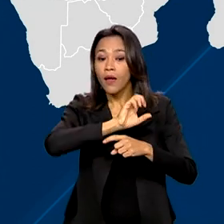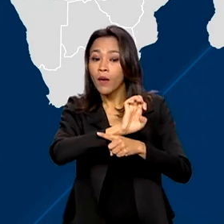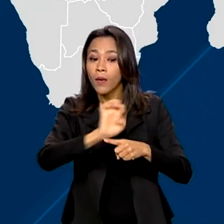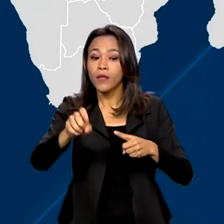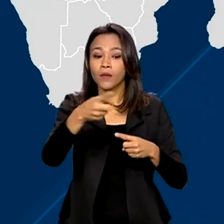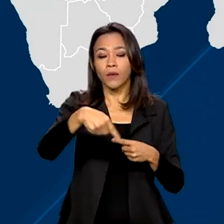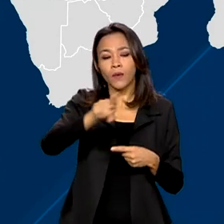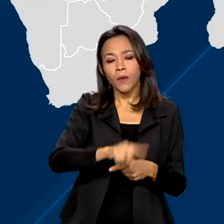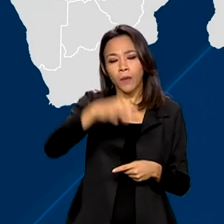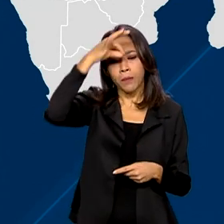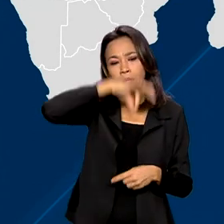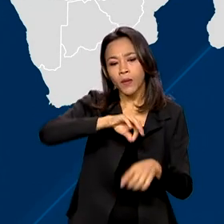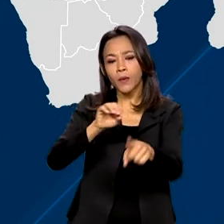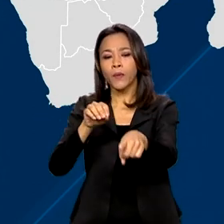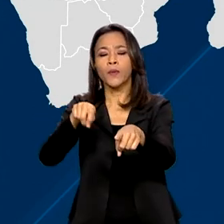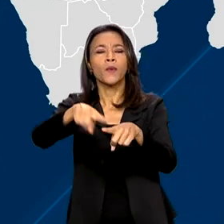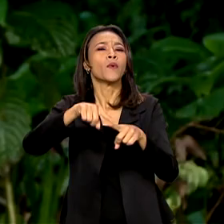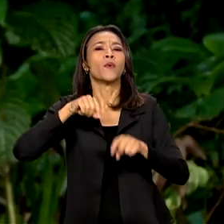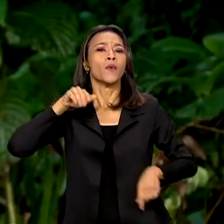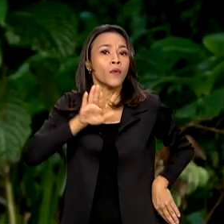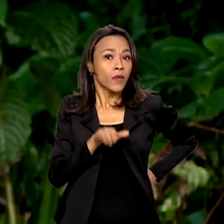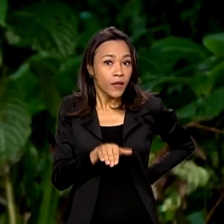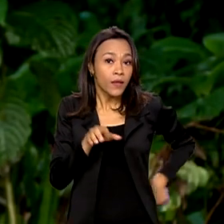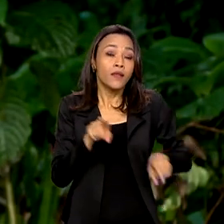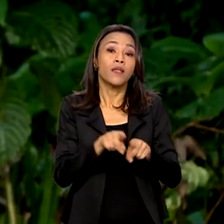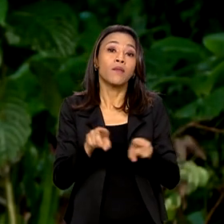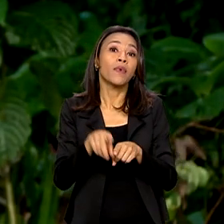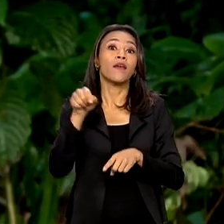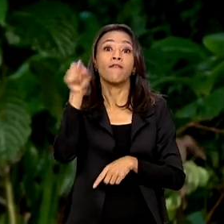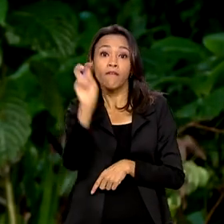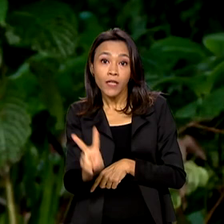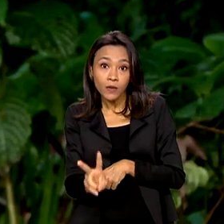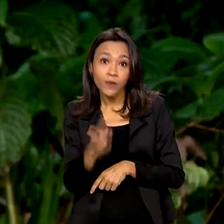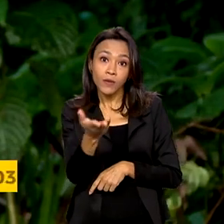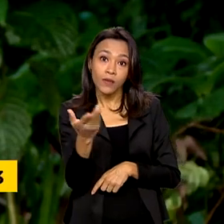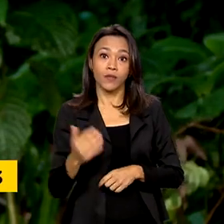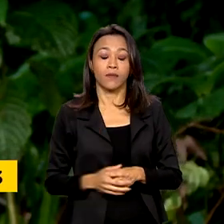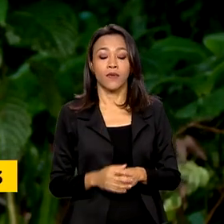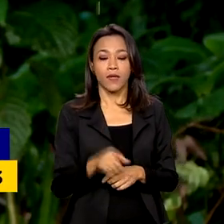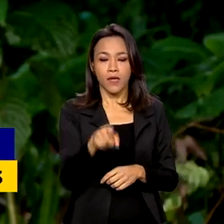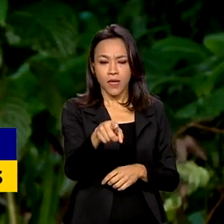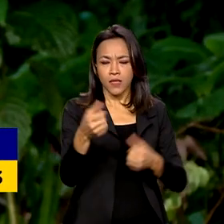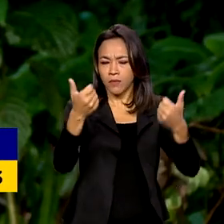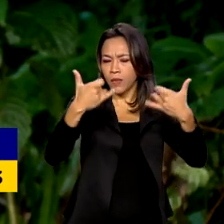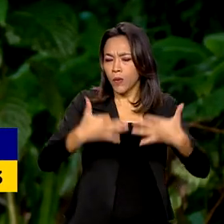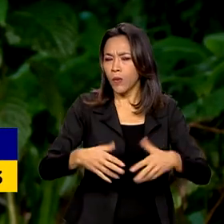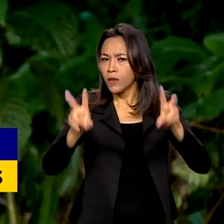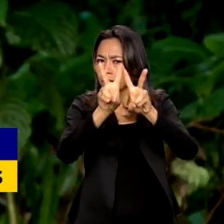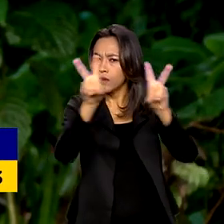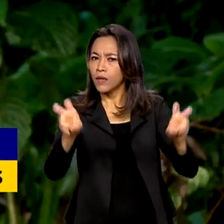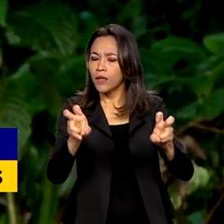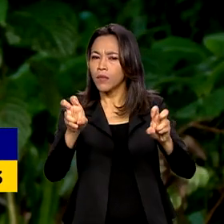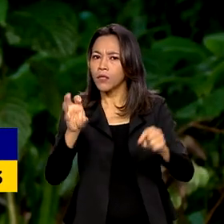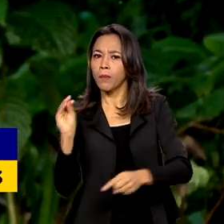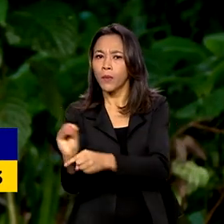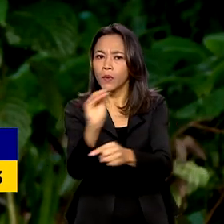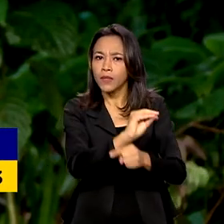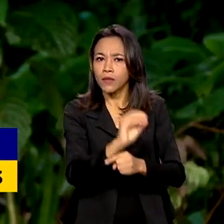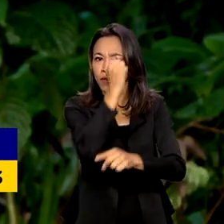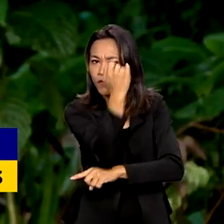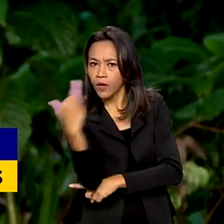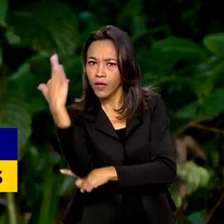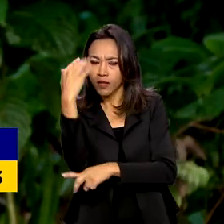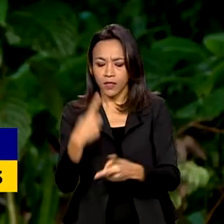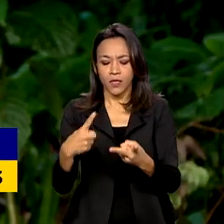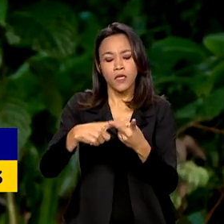Peru, Suriname e Venezuela. As discussões em Belém devem se aprofundar em temas como proteção da floresta,